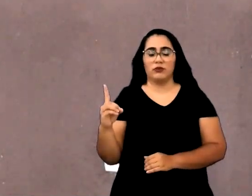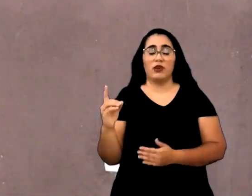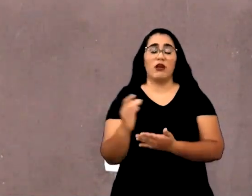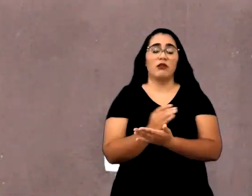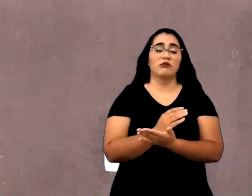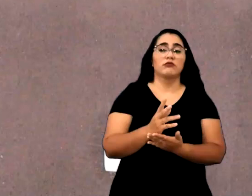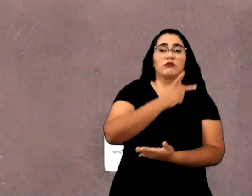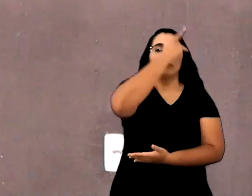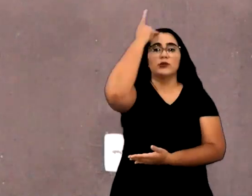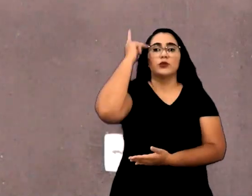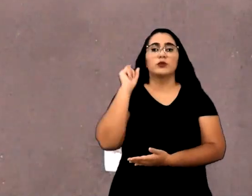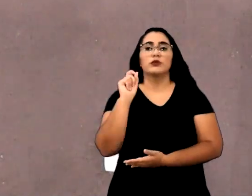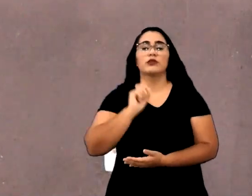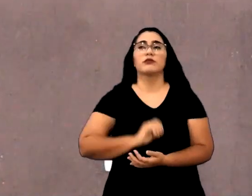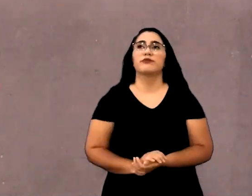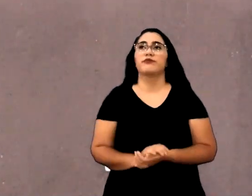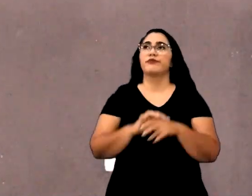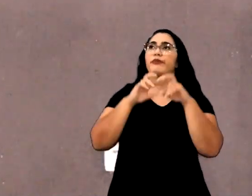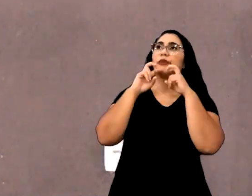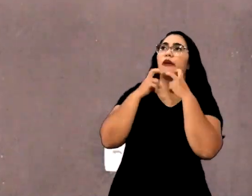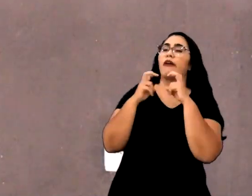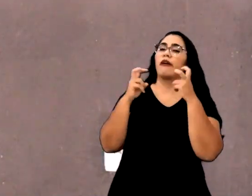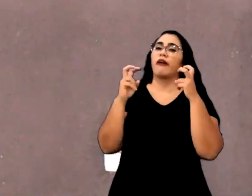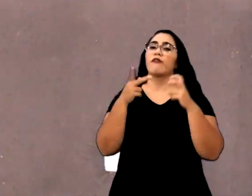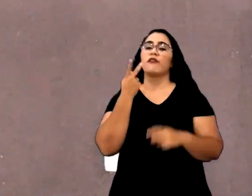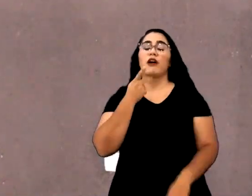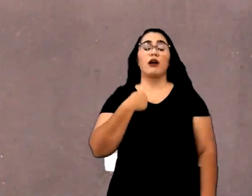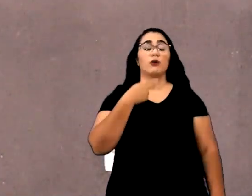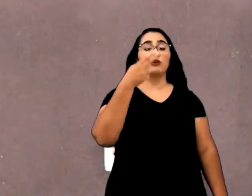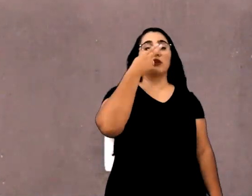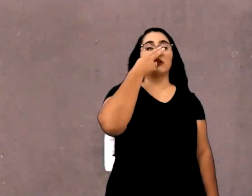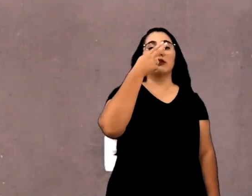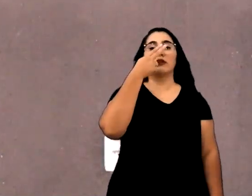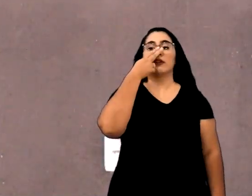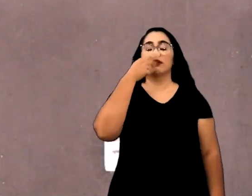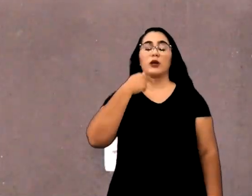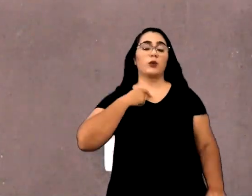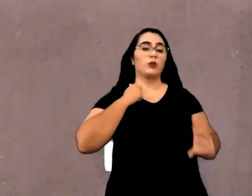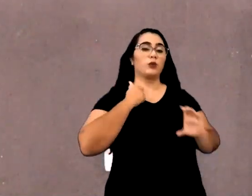Muitas pessoas, elas abrem a boca por aí e dizem: eu sou crente,